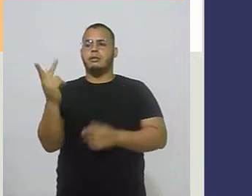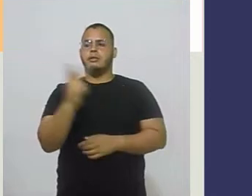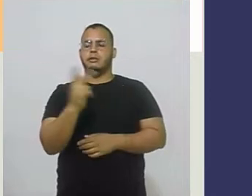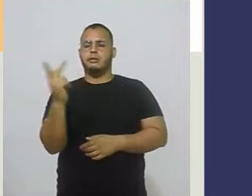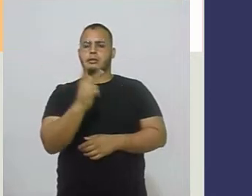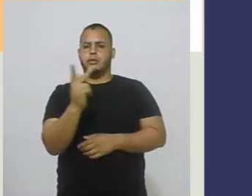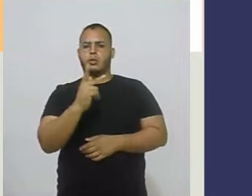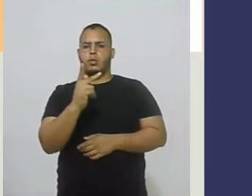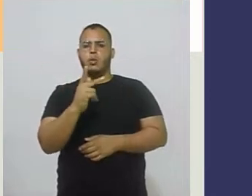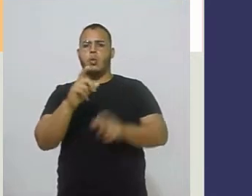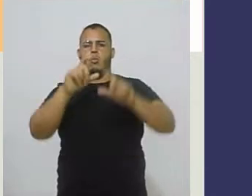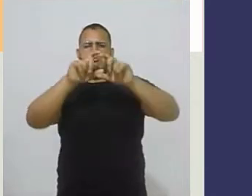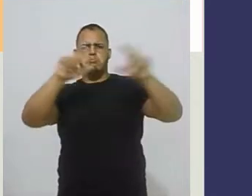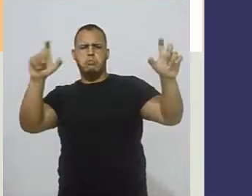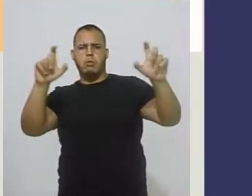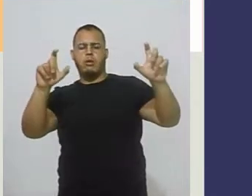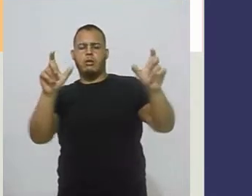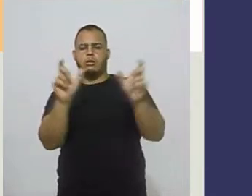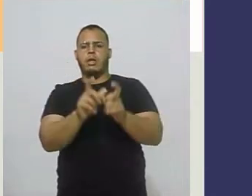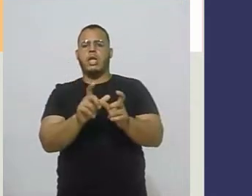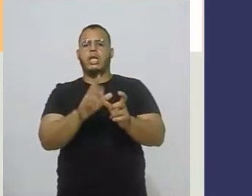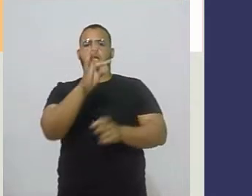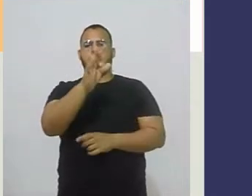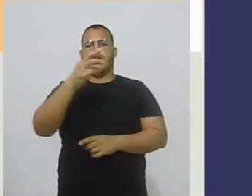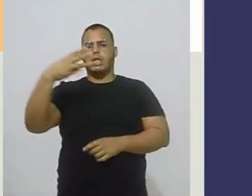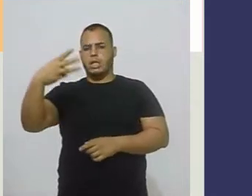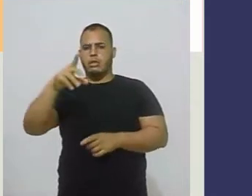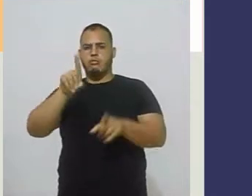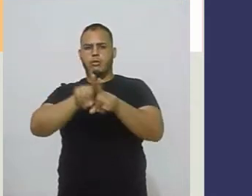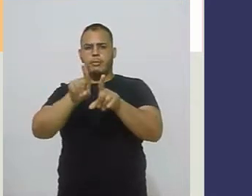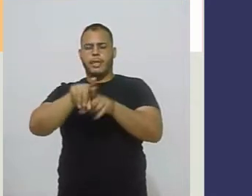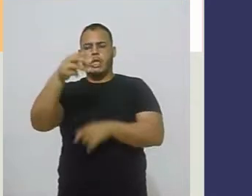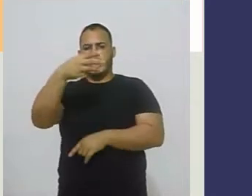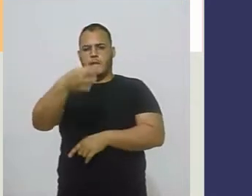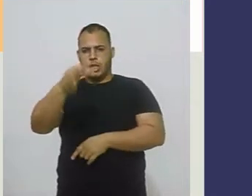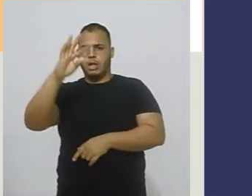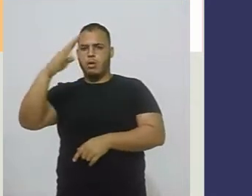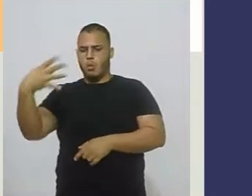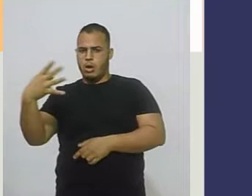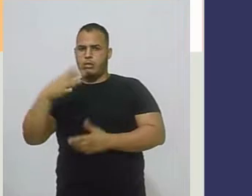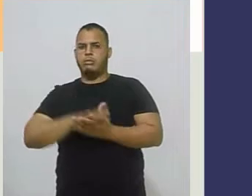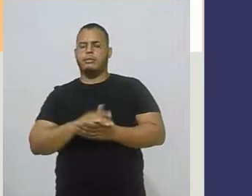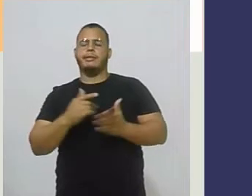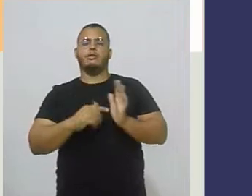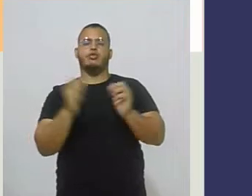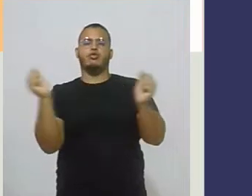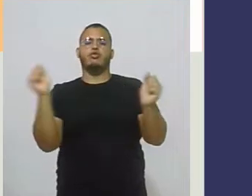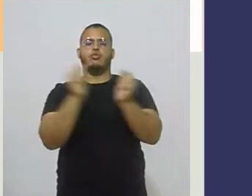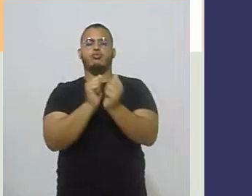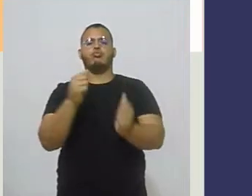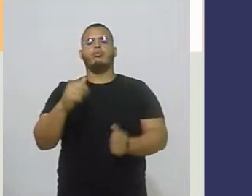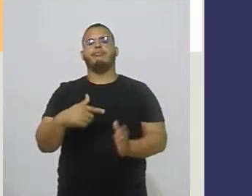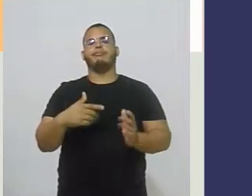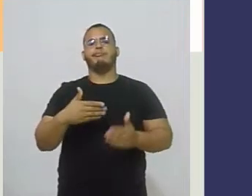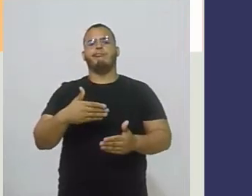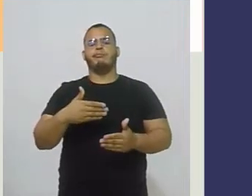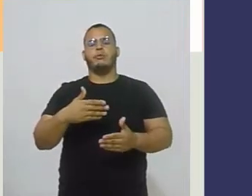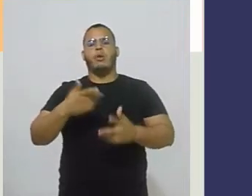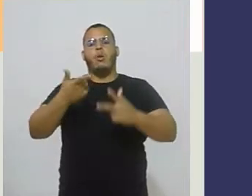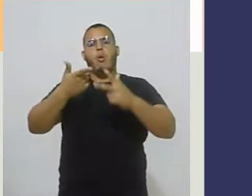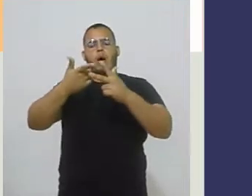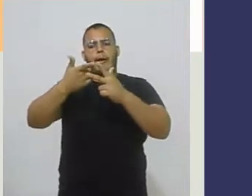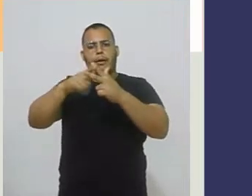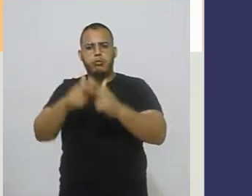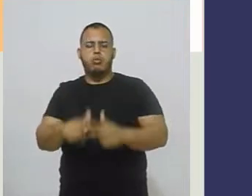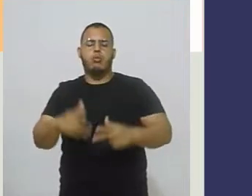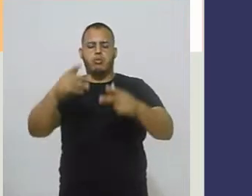nomes aqui são enormes. A gente vai chamar eles de T3 e T4. E juntos eles atuam aí na regulação do metabolismo,